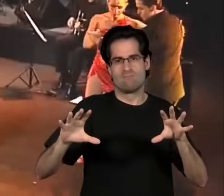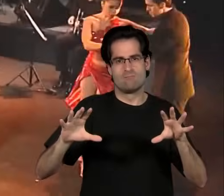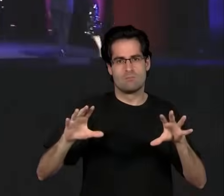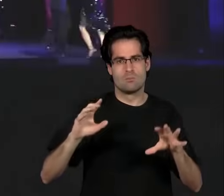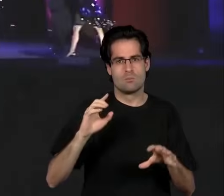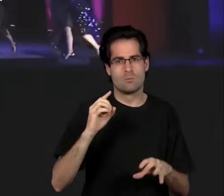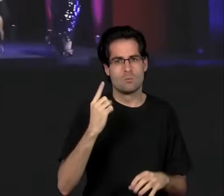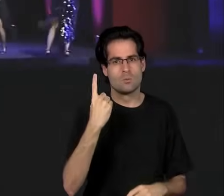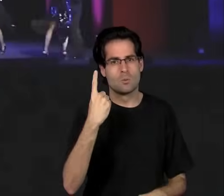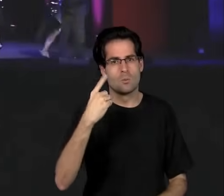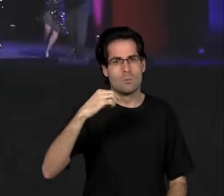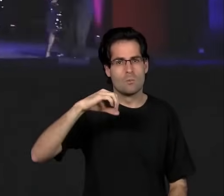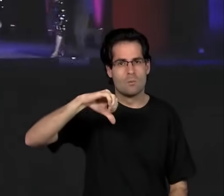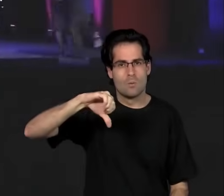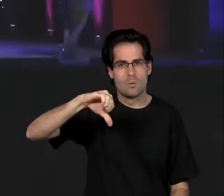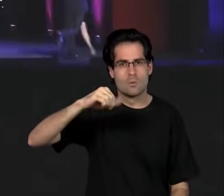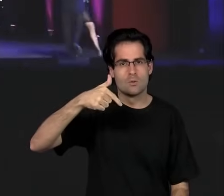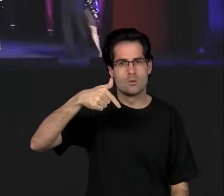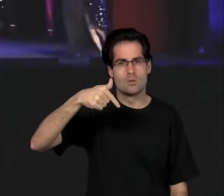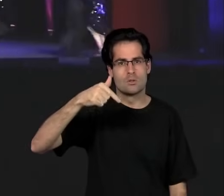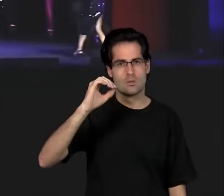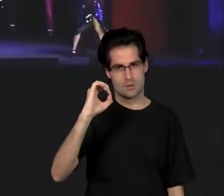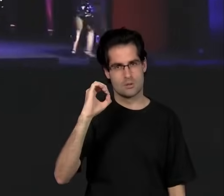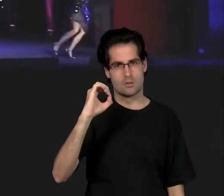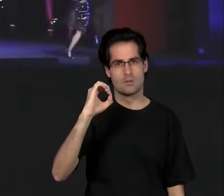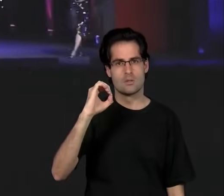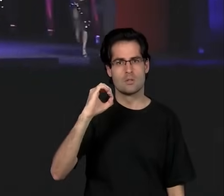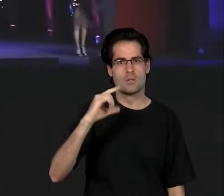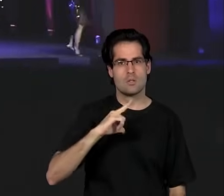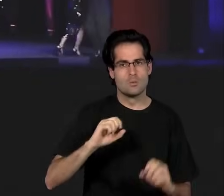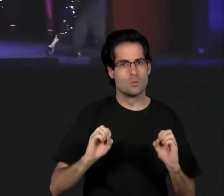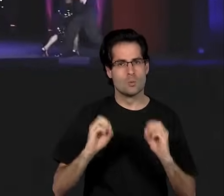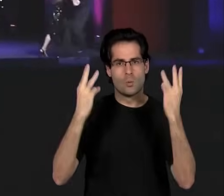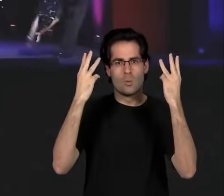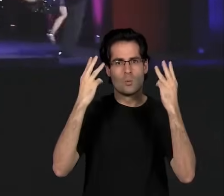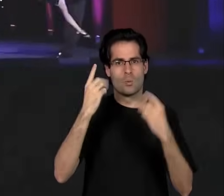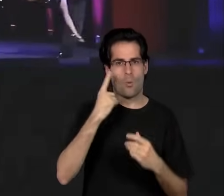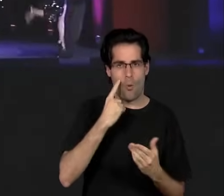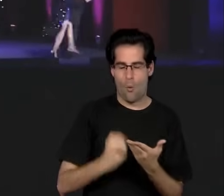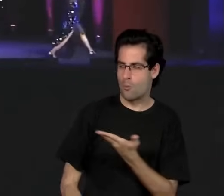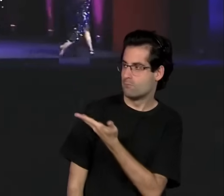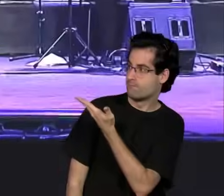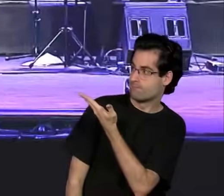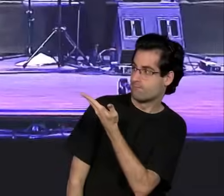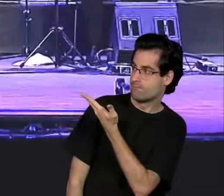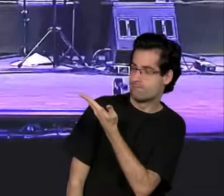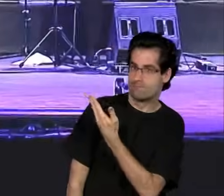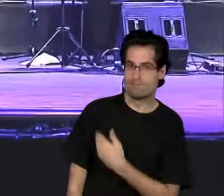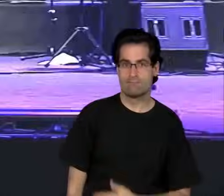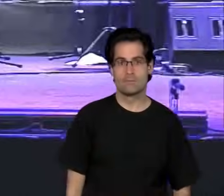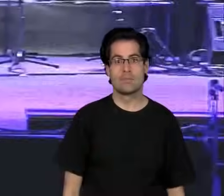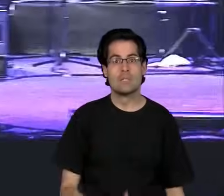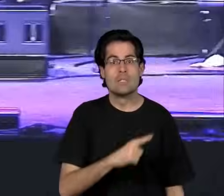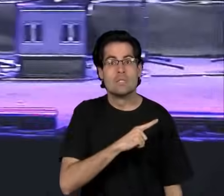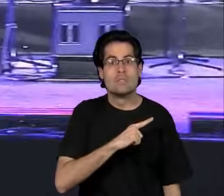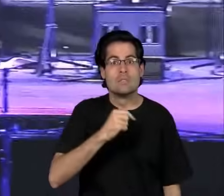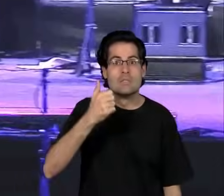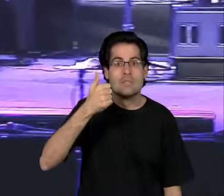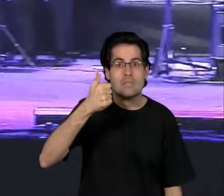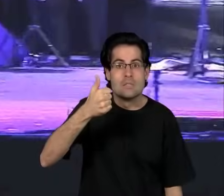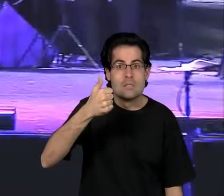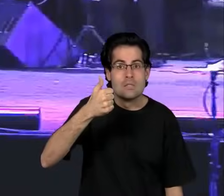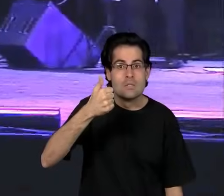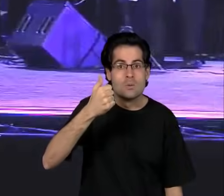quando o espetáculo musical Uma Noite em Buenos Aires realizou a incrível marca de